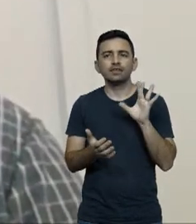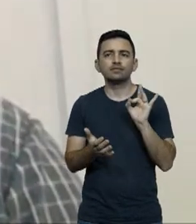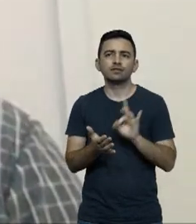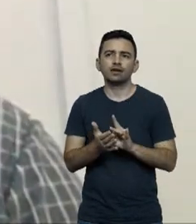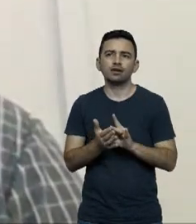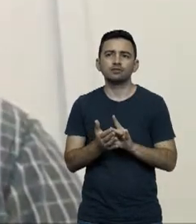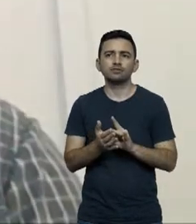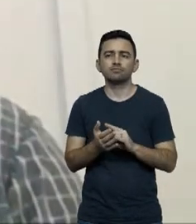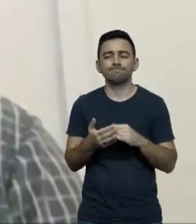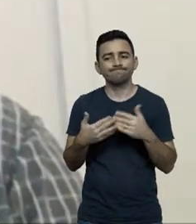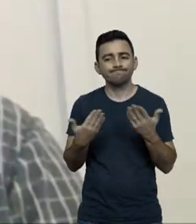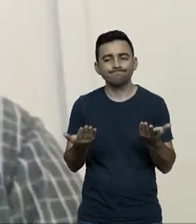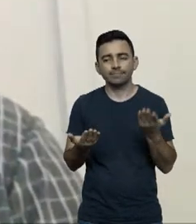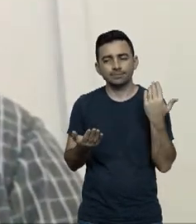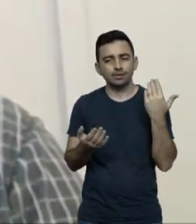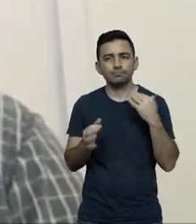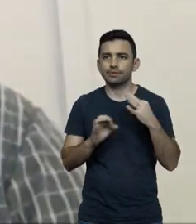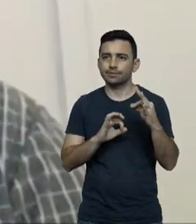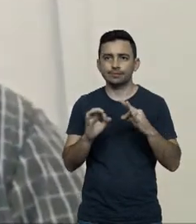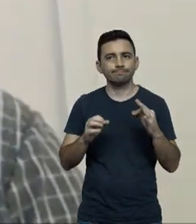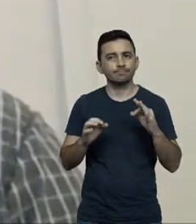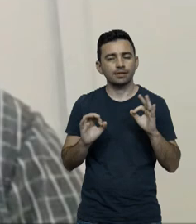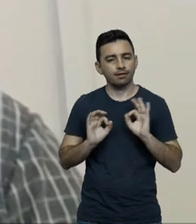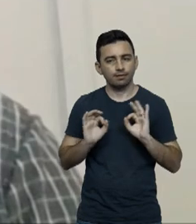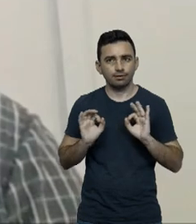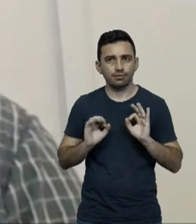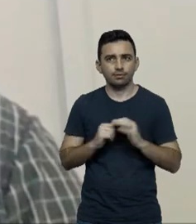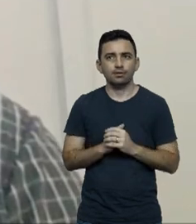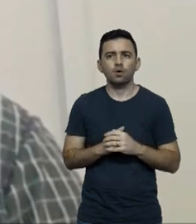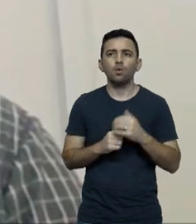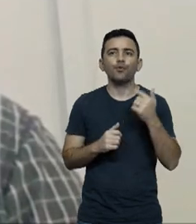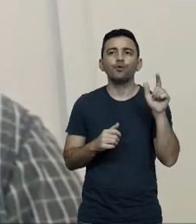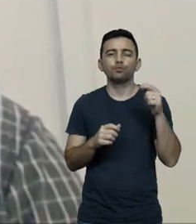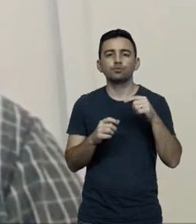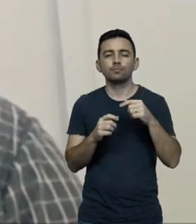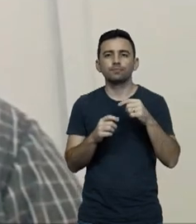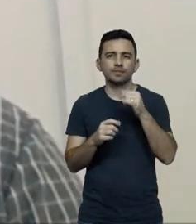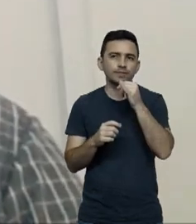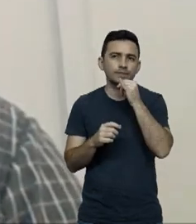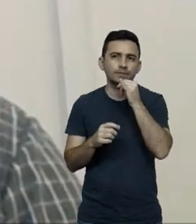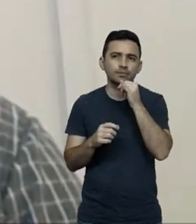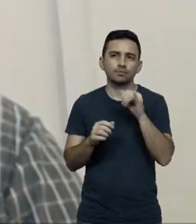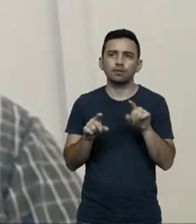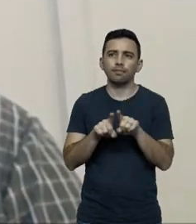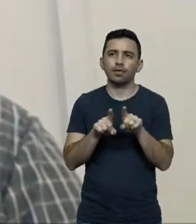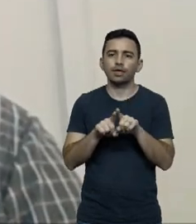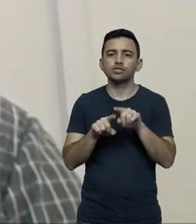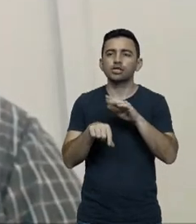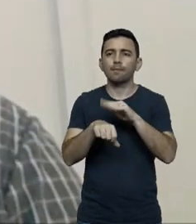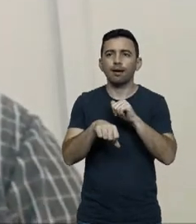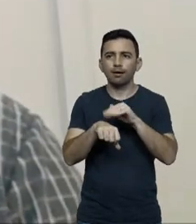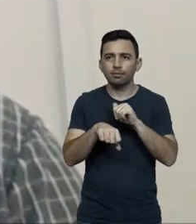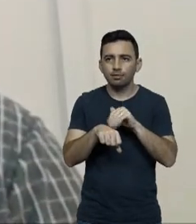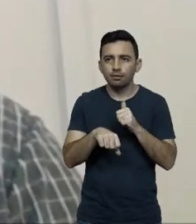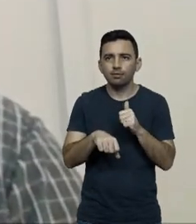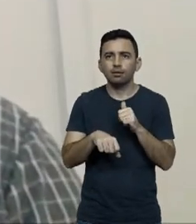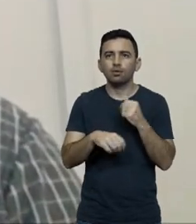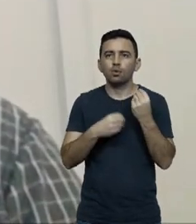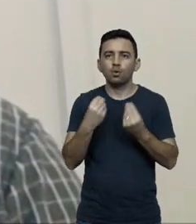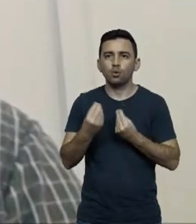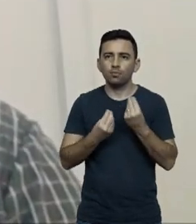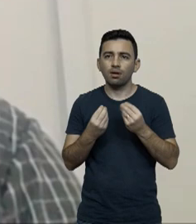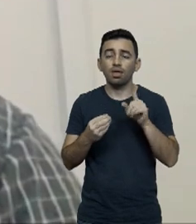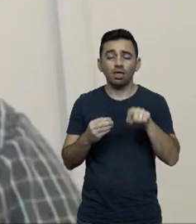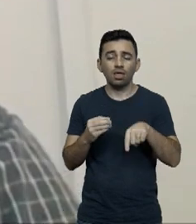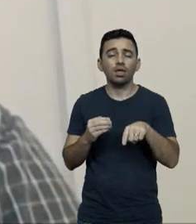que não era o planejada quanto a outro. Levantado que é nosso sistema de chamada que é